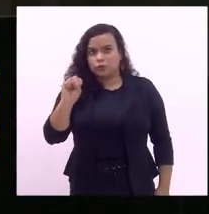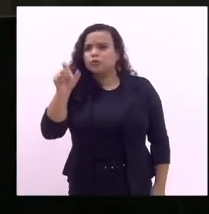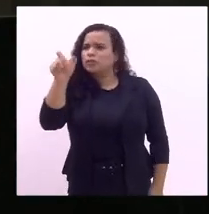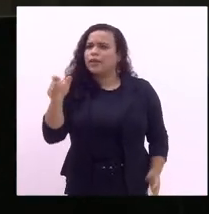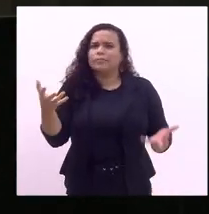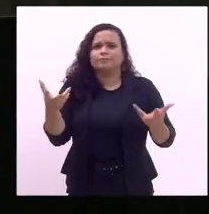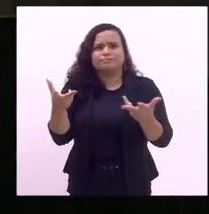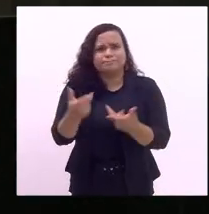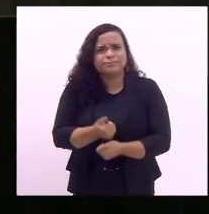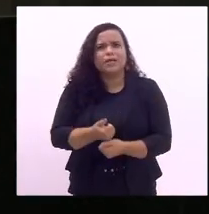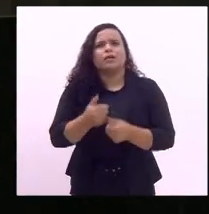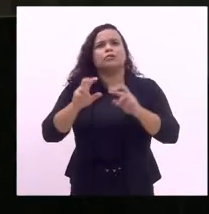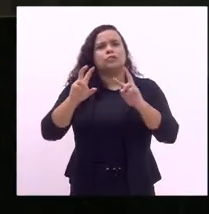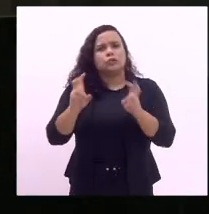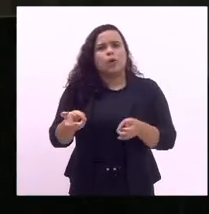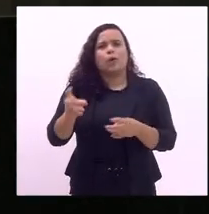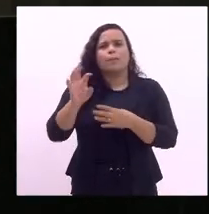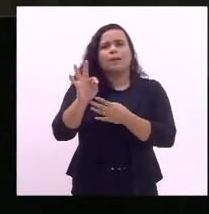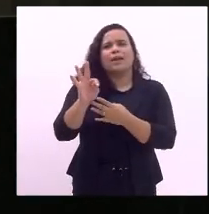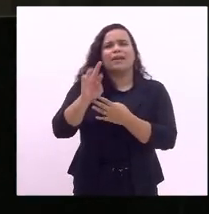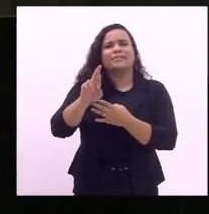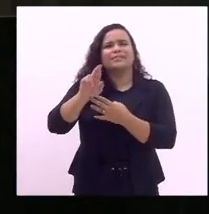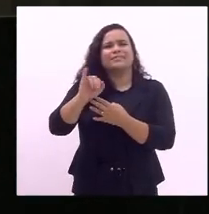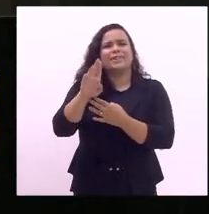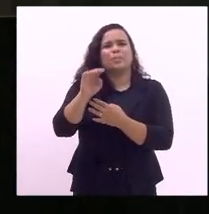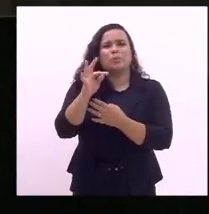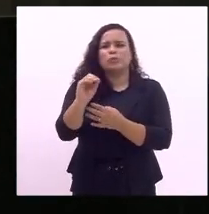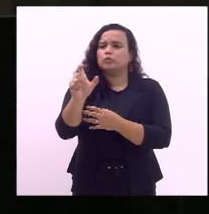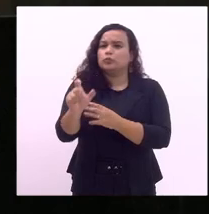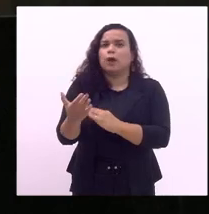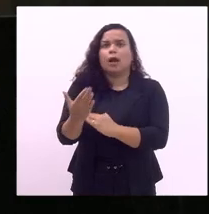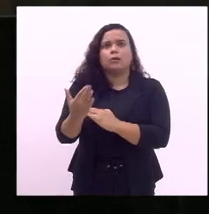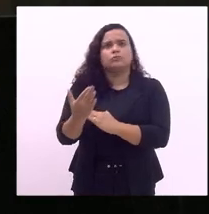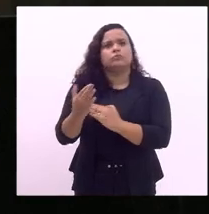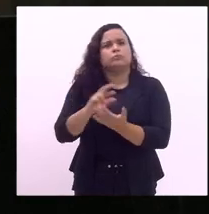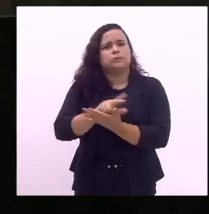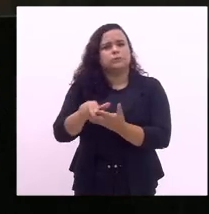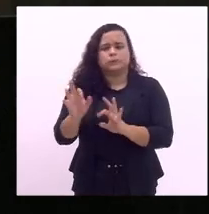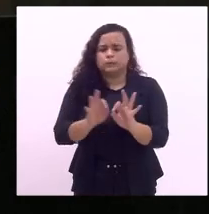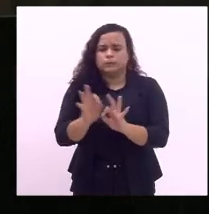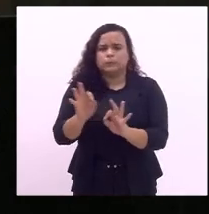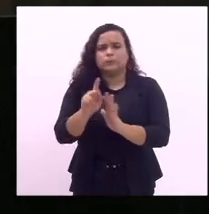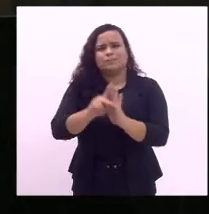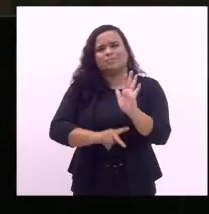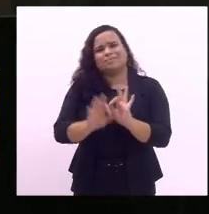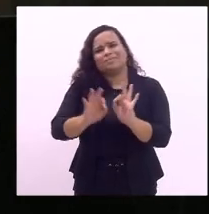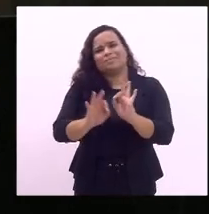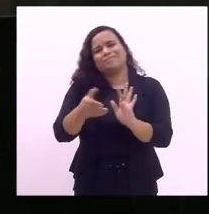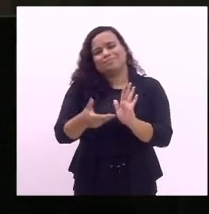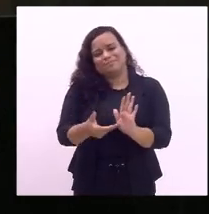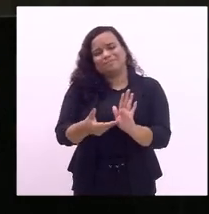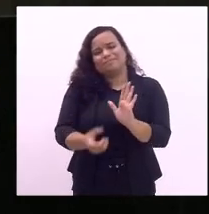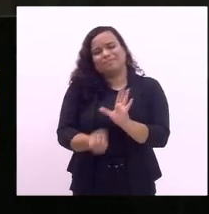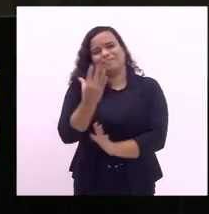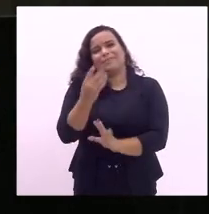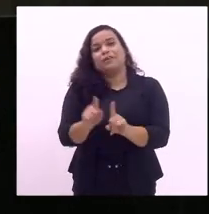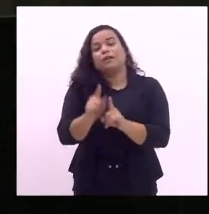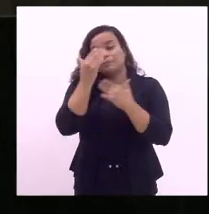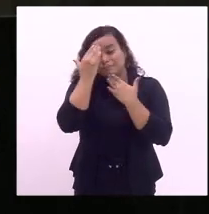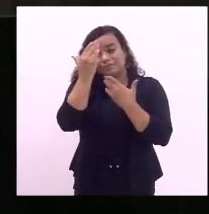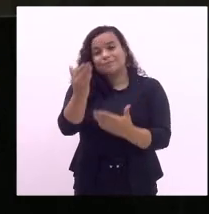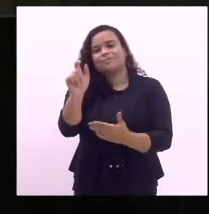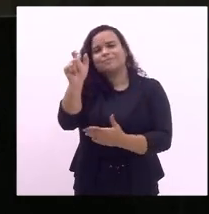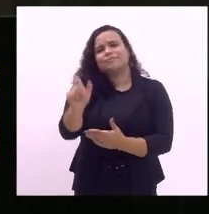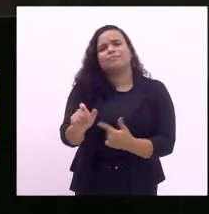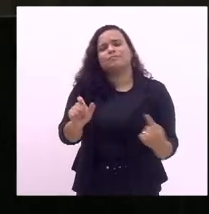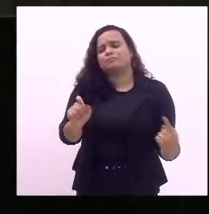um excelente tributarista, que contribuiu muito para a elaboração desse projeto. Agradeço